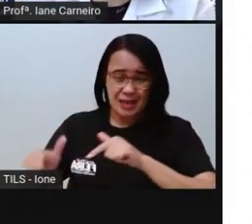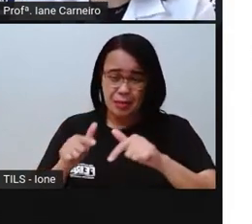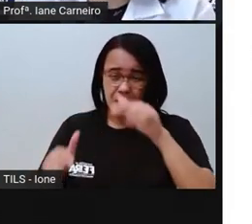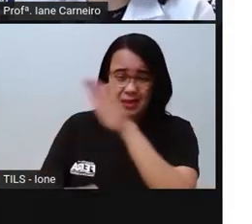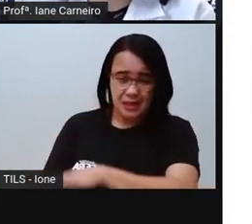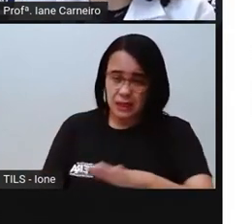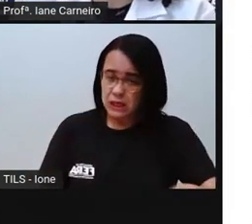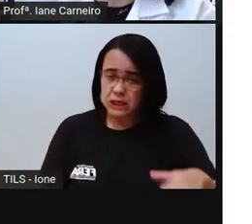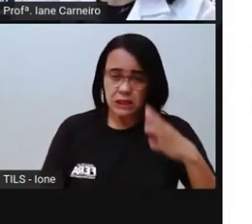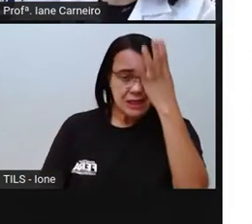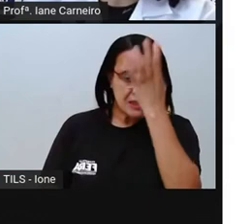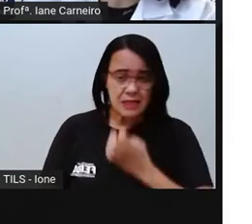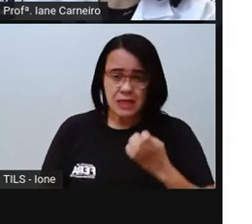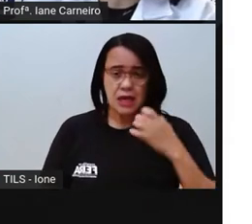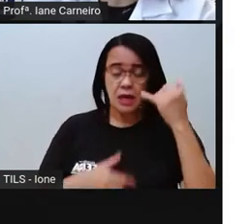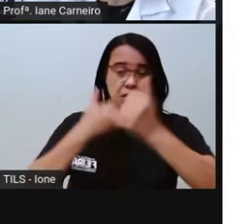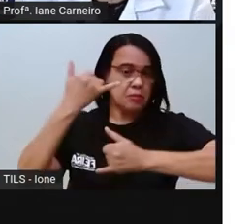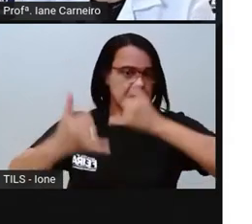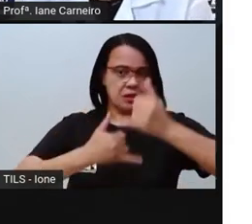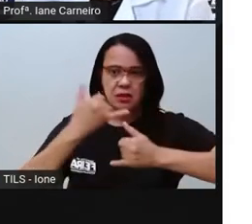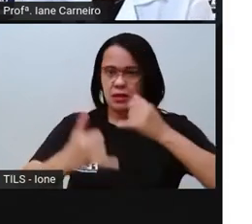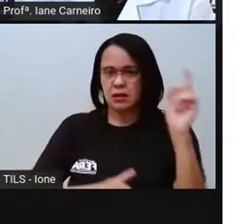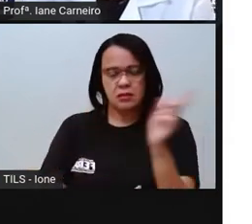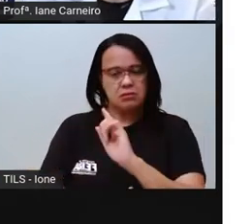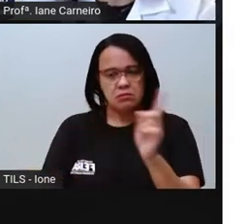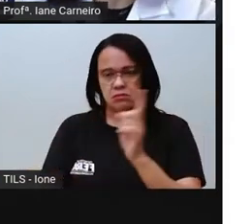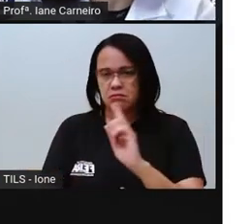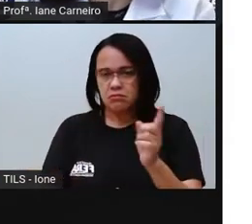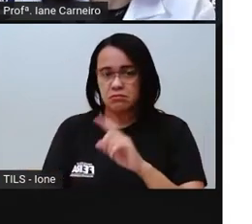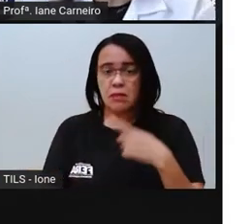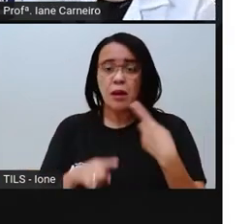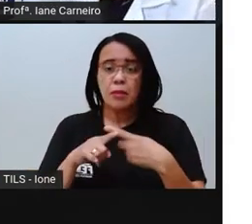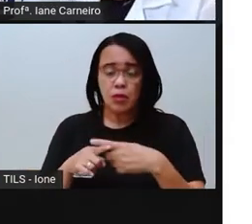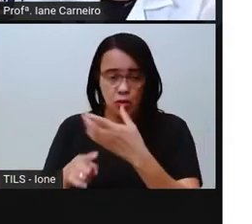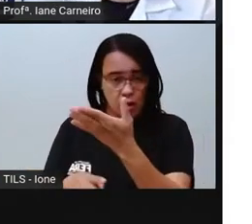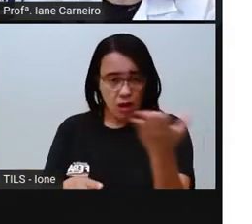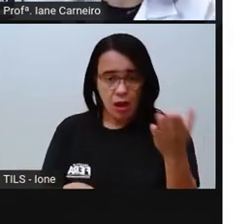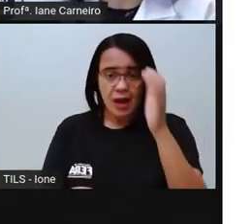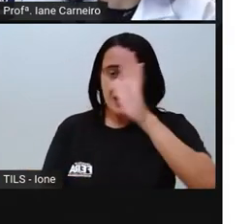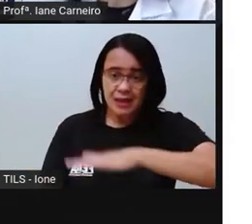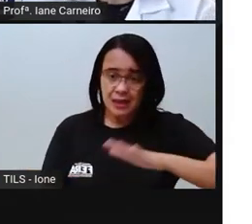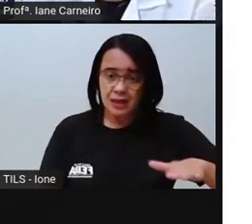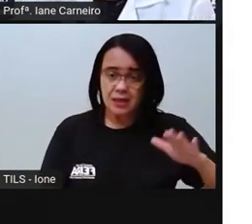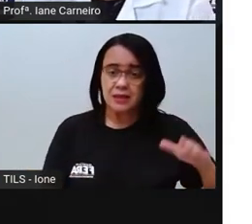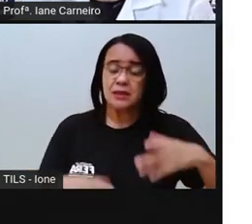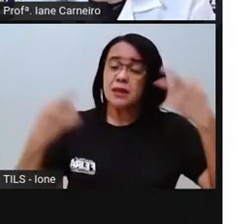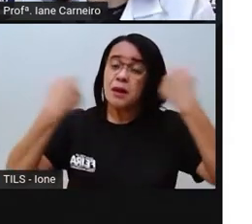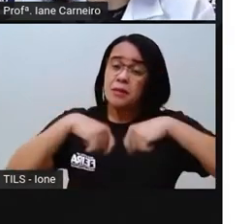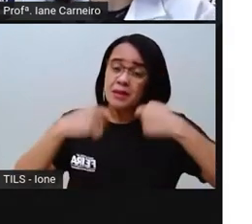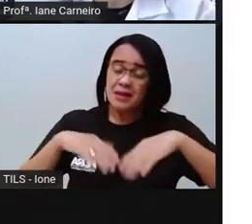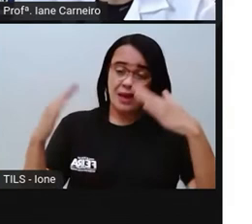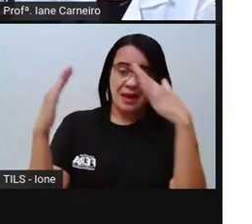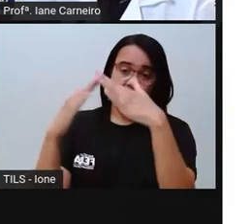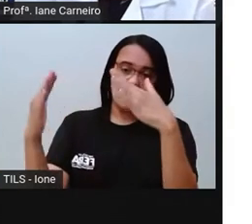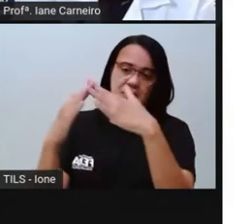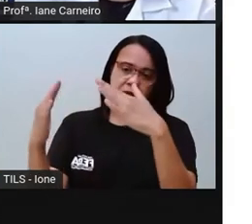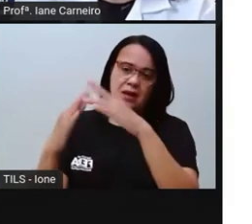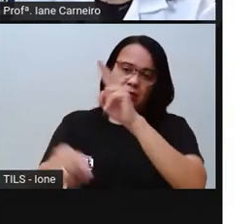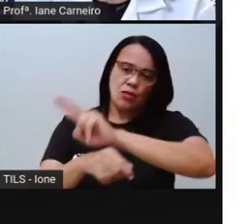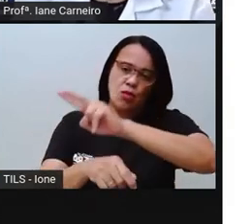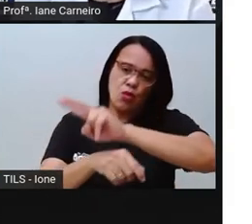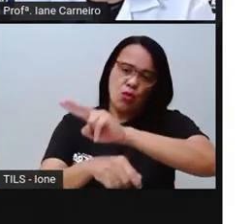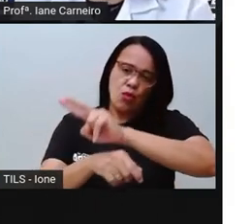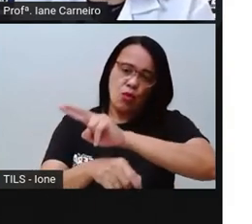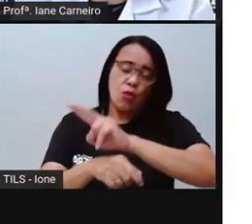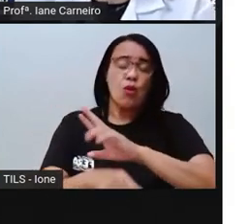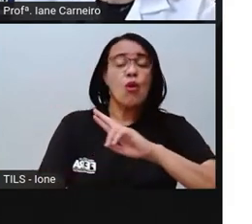E aí a Pró trouxe essa imagem bem triste, né? Porque essas crianças deveriam estar em casa, em proteção, né, com alimentação, sem precisar